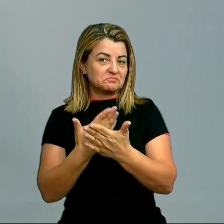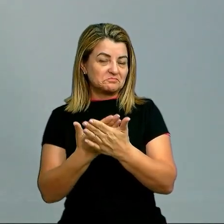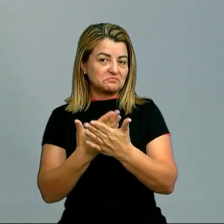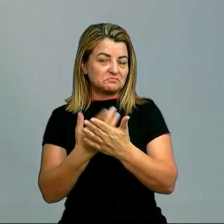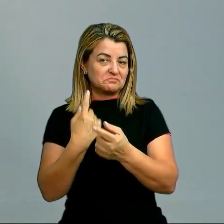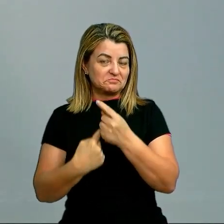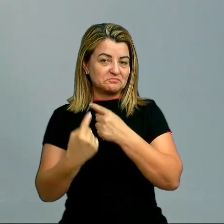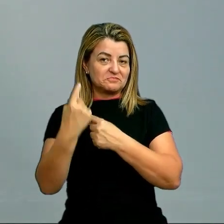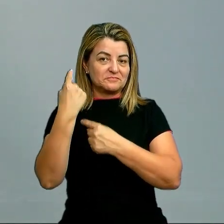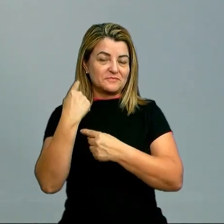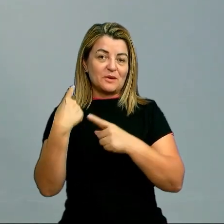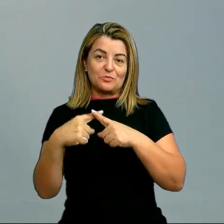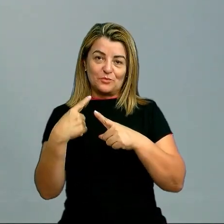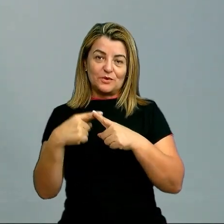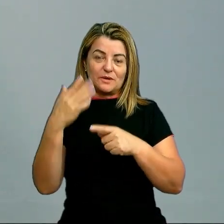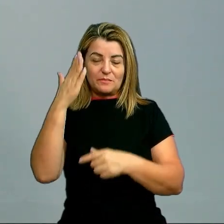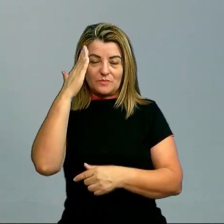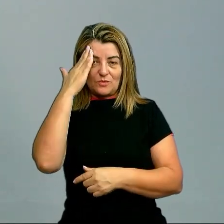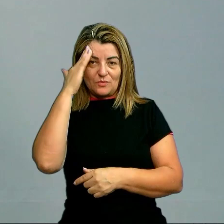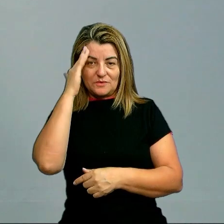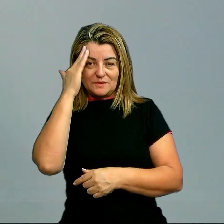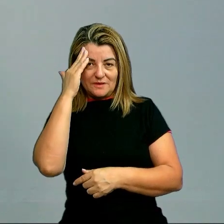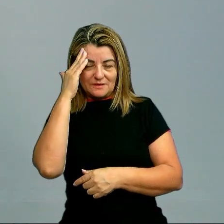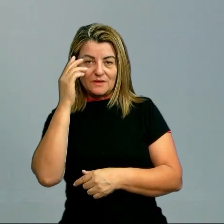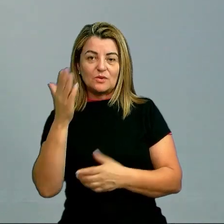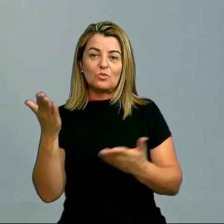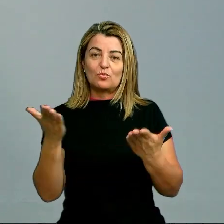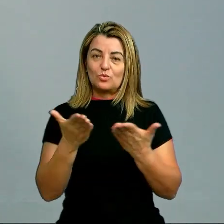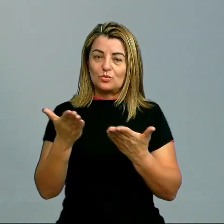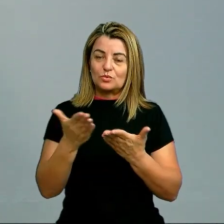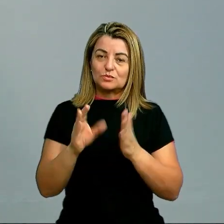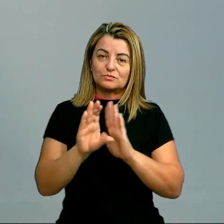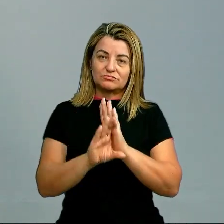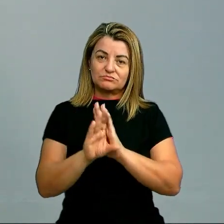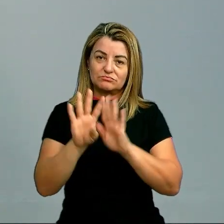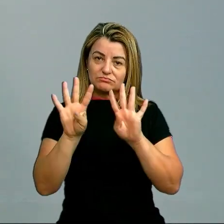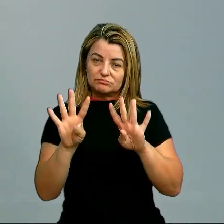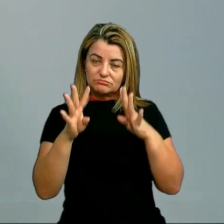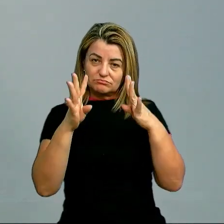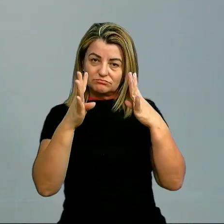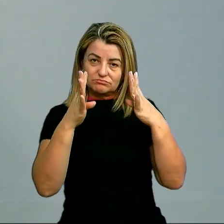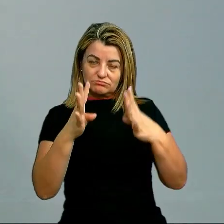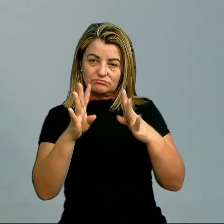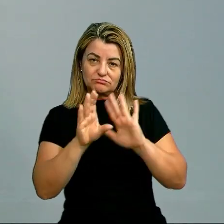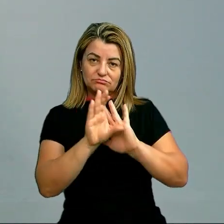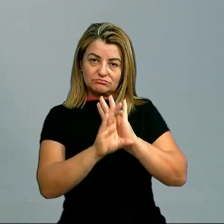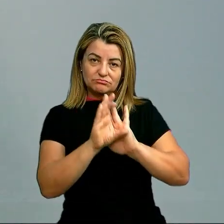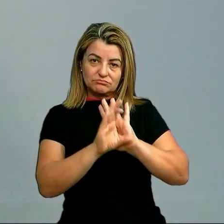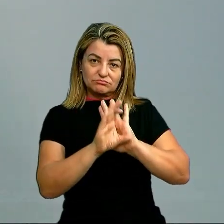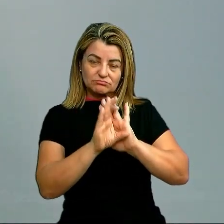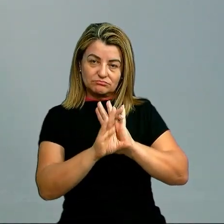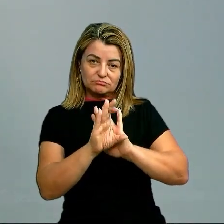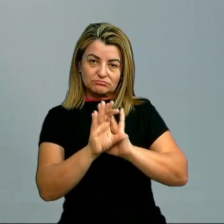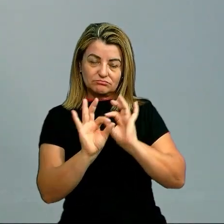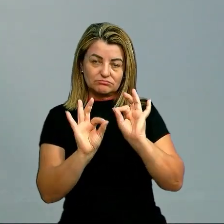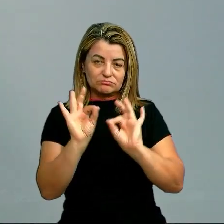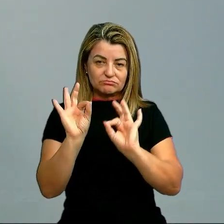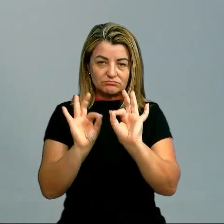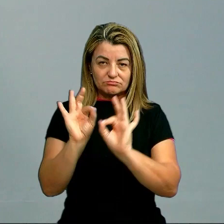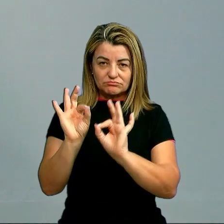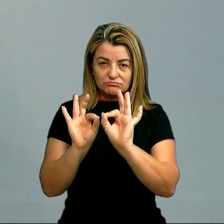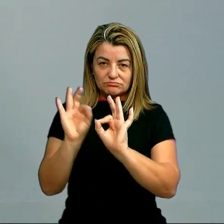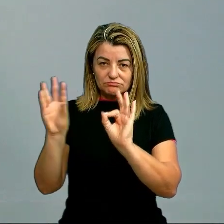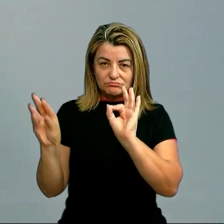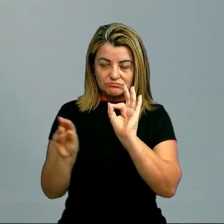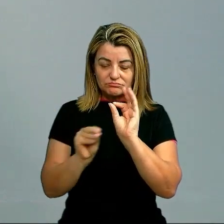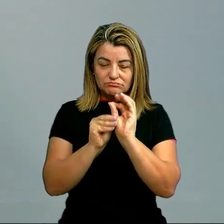você compreender o que vai ser passado hoje, tá bom? Preste atenção nos conteúdos, nas fórmulas,